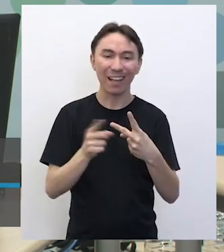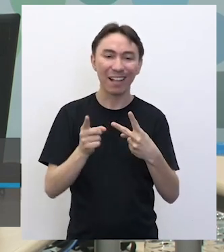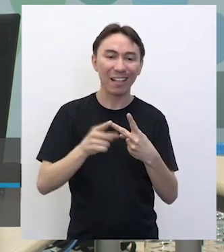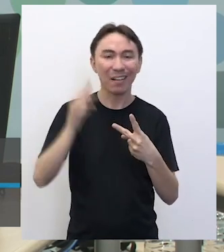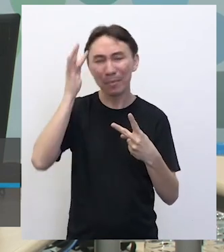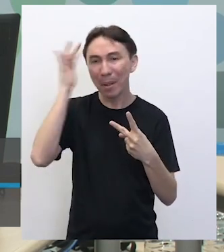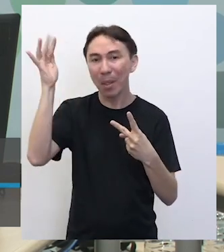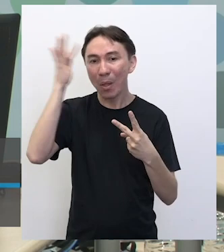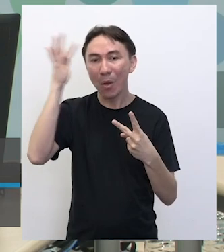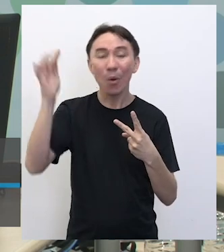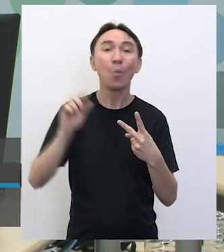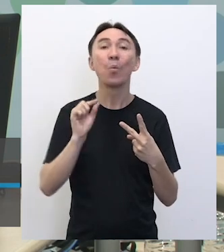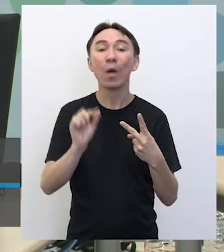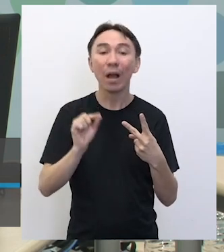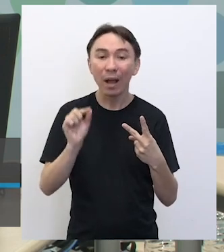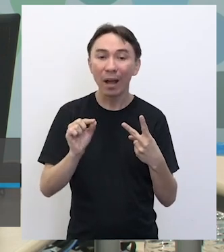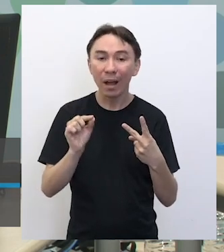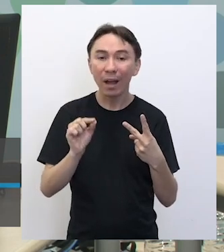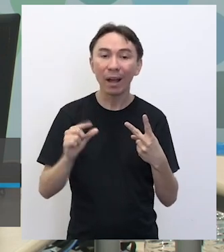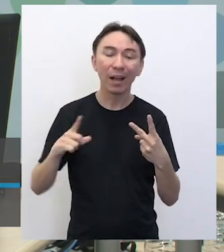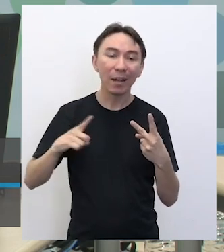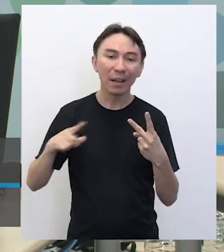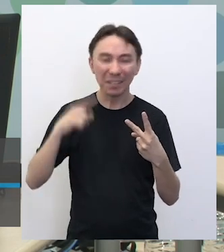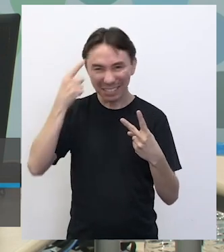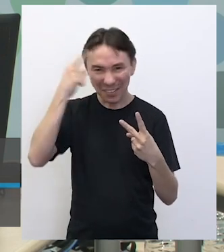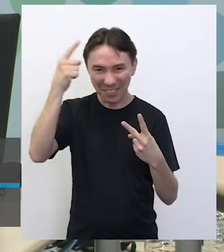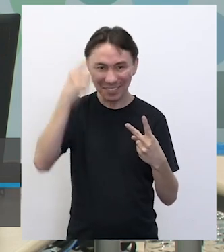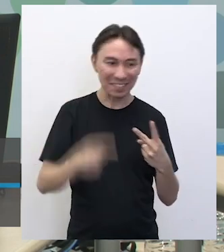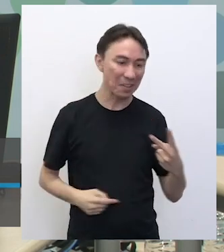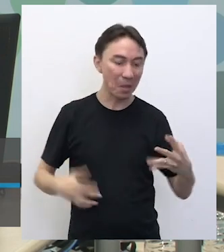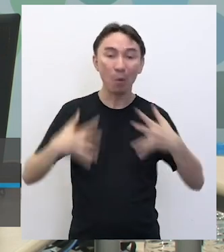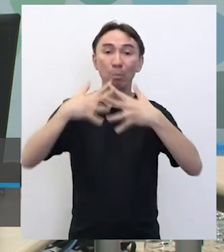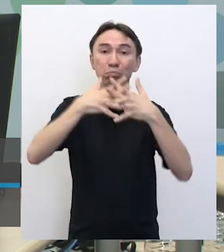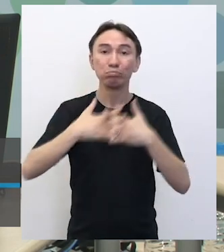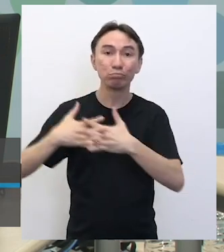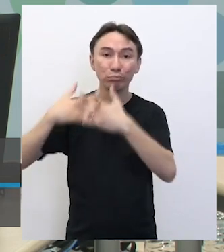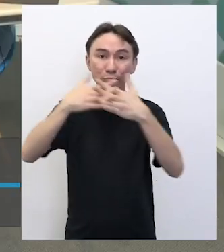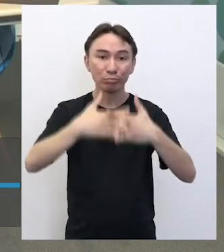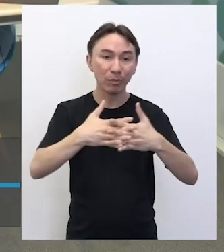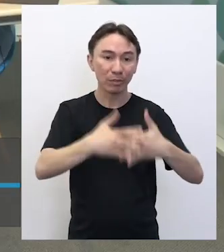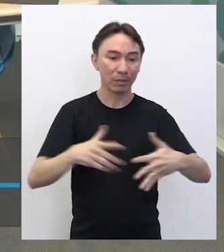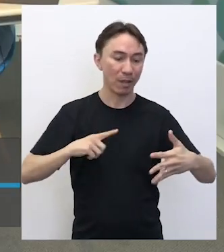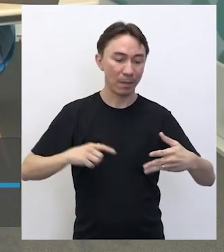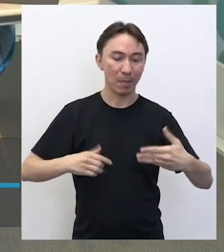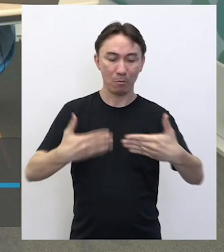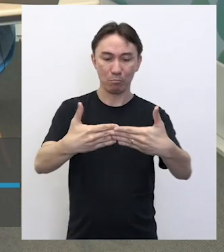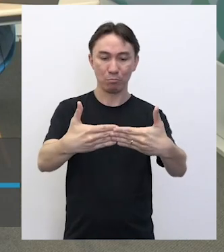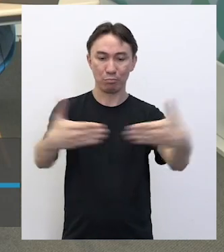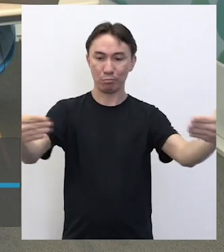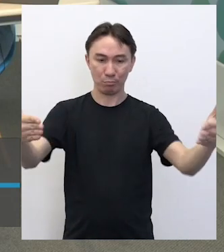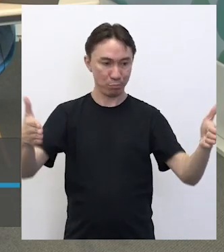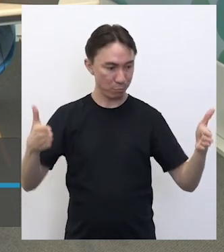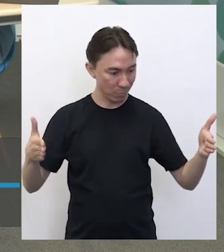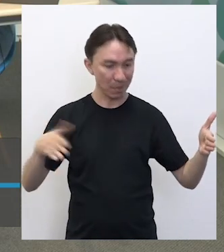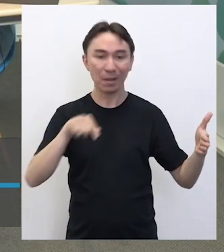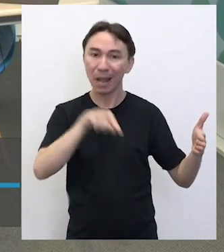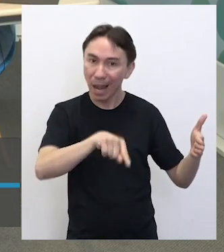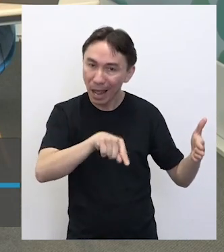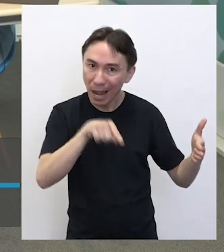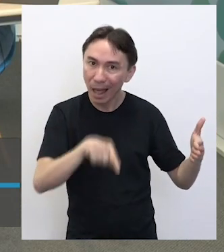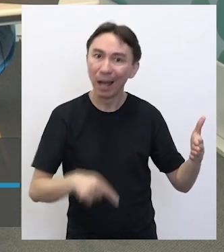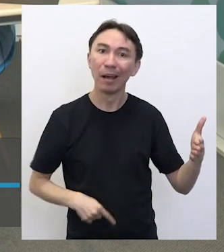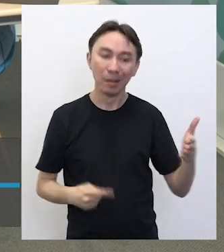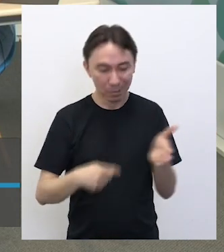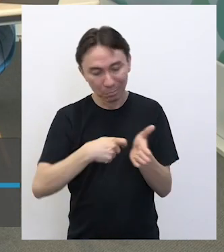cancioneiro nacional. A filosofia de para-choque de caminhão. Como o pessoal é criativo. Muito criativo. E há sabedoria ali, né?